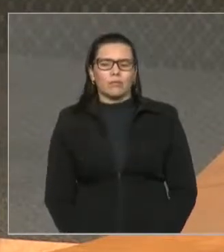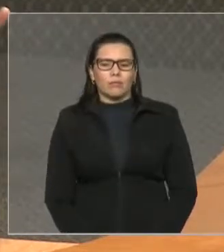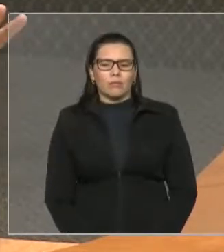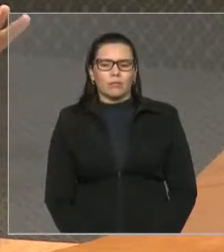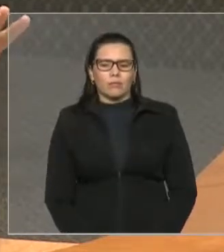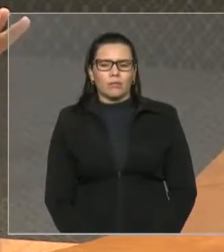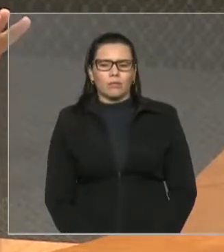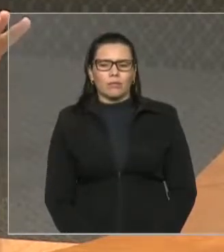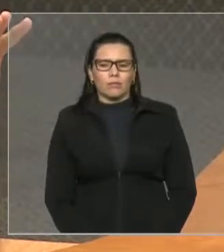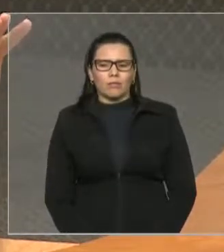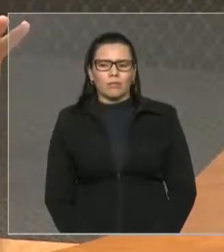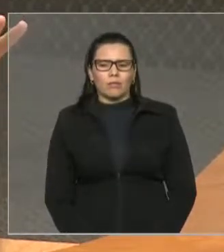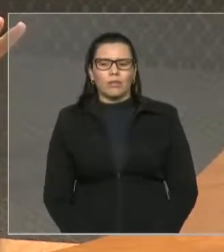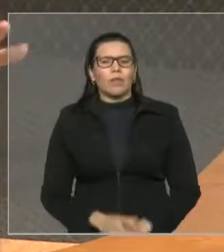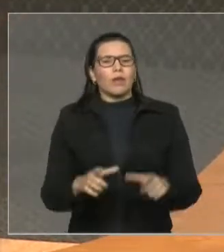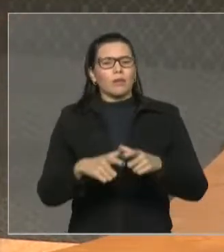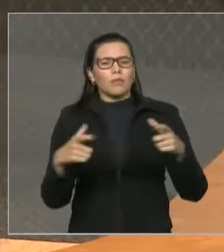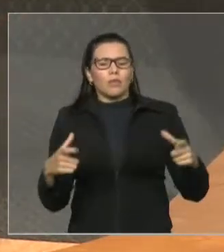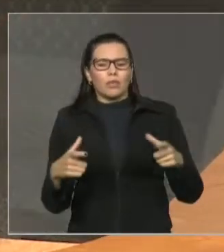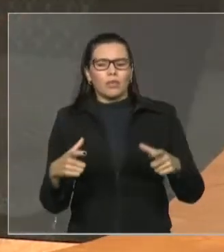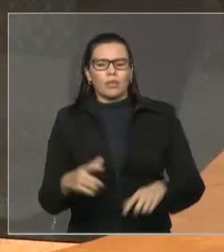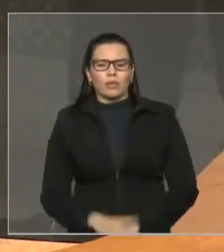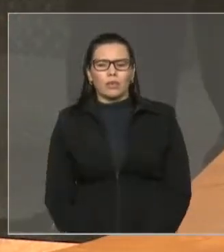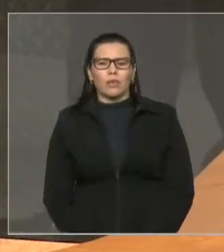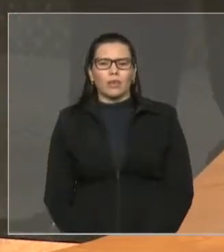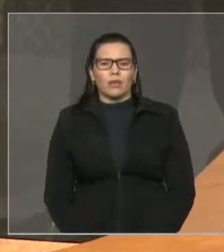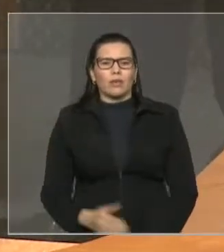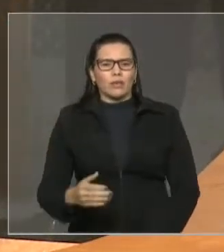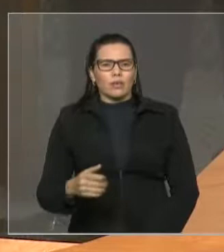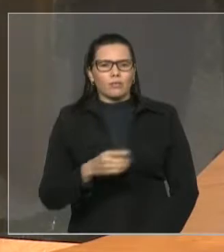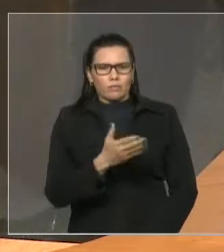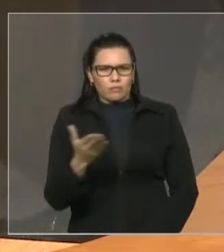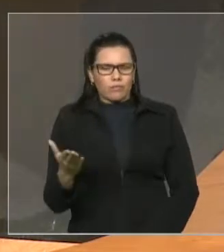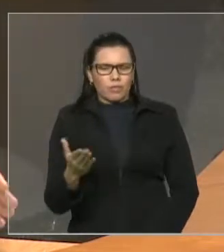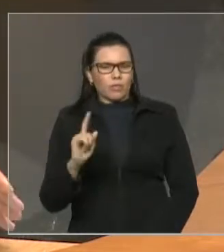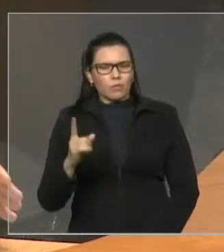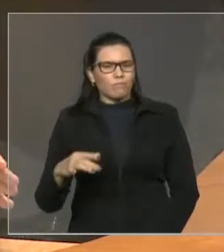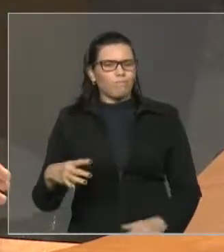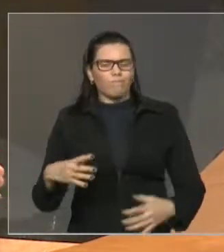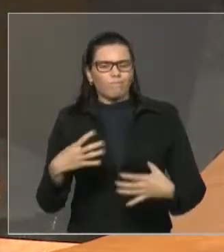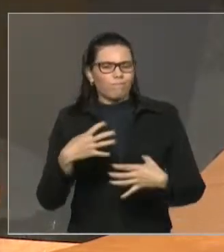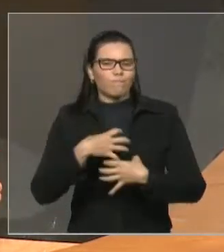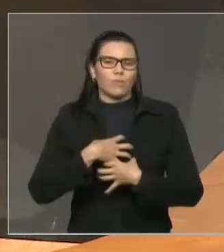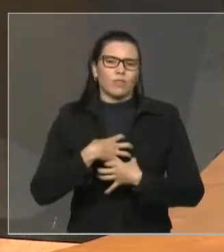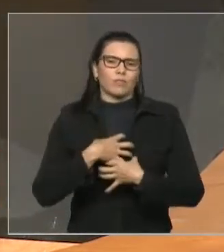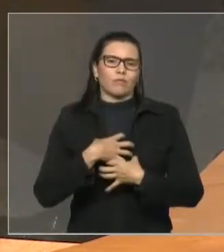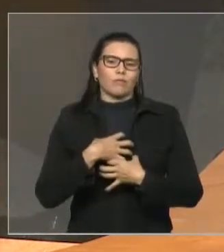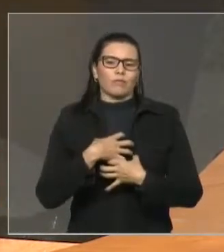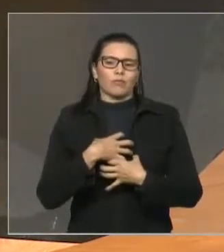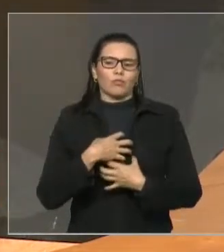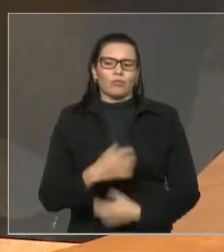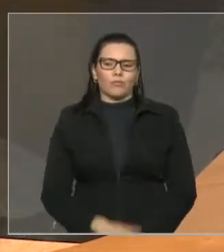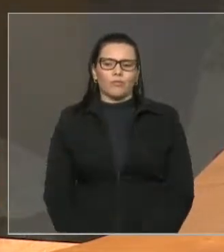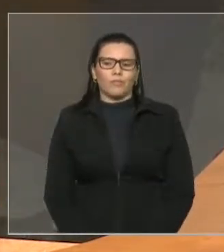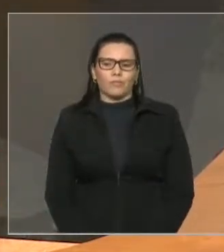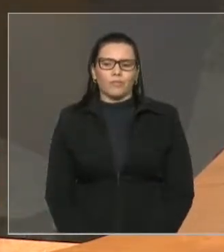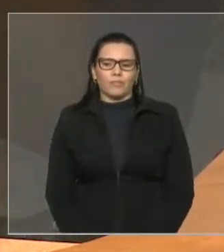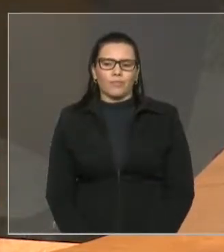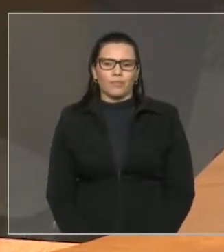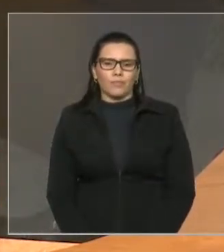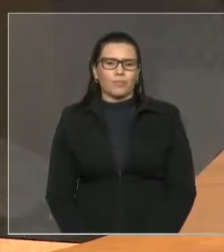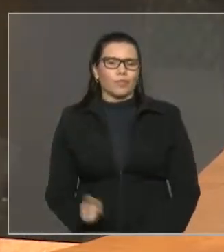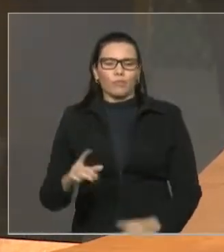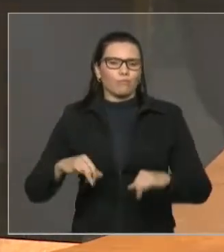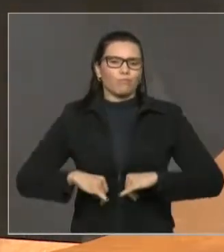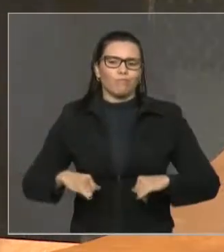Porque muitos que estão aqui talvez não sintam no bolso os impactos do pacote de maldade do governador Flávio